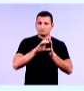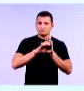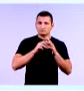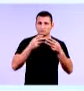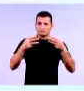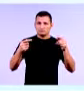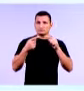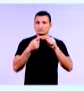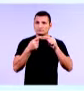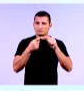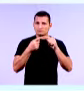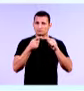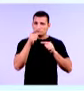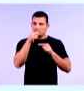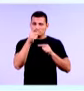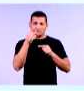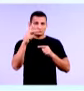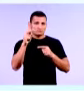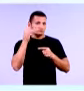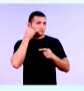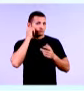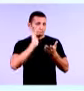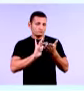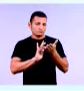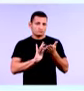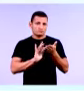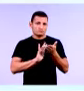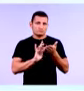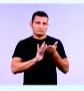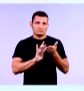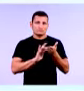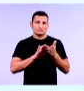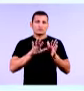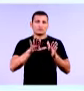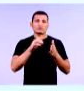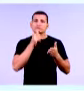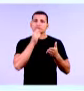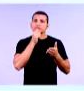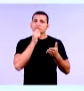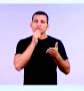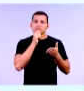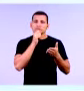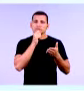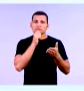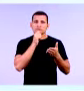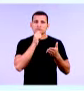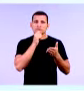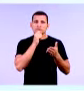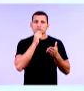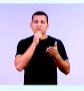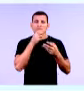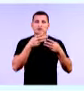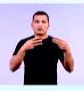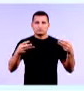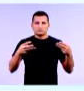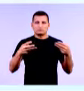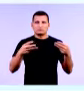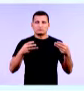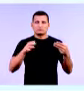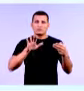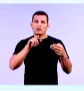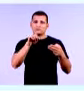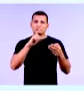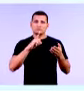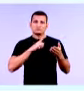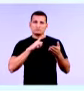está no seu smartphone, né? Mas não tem nenhuma conexão de rede sem fio. Mas você está